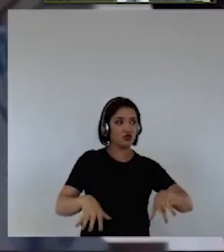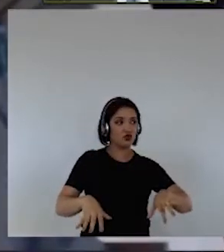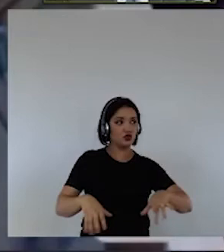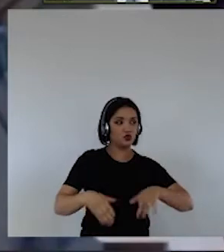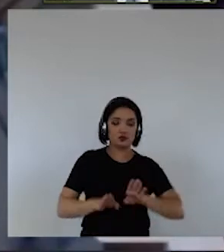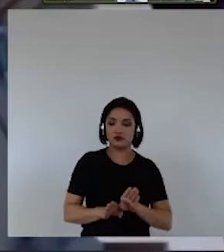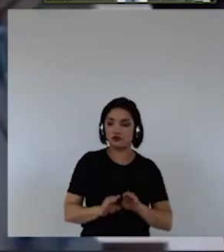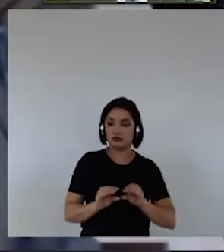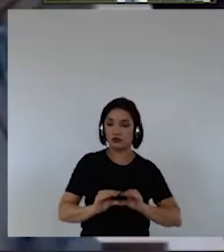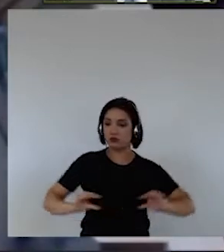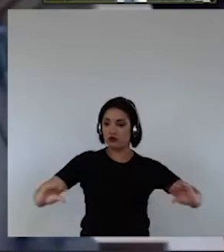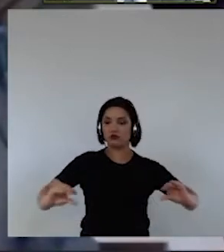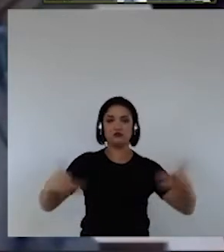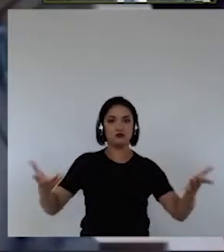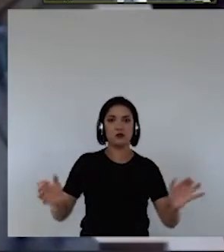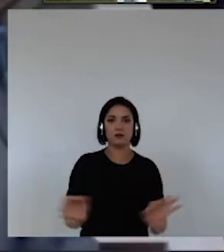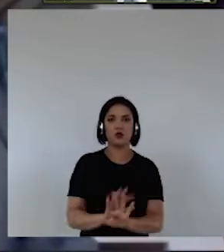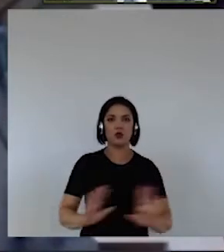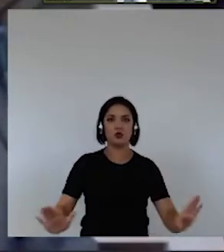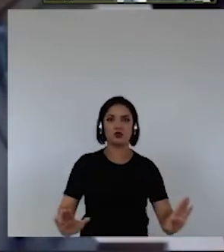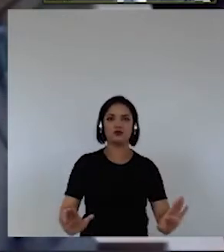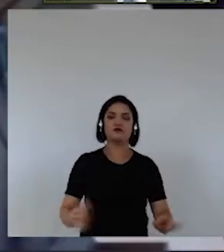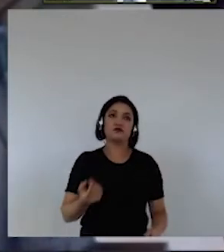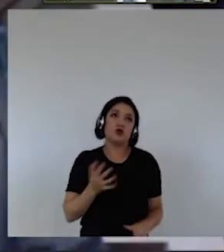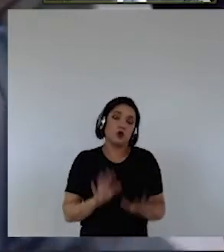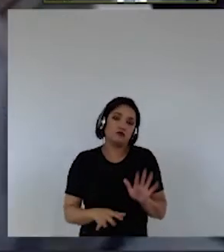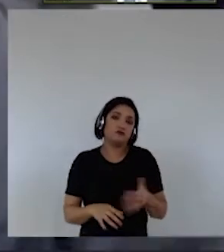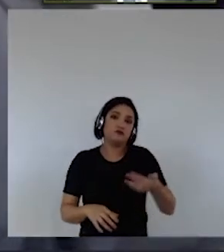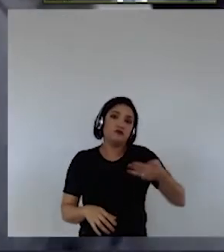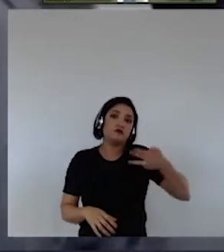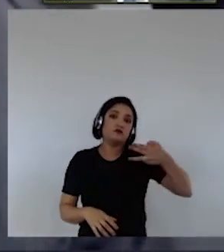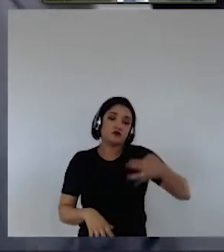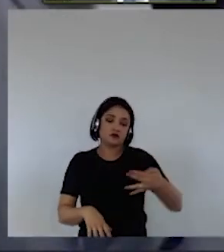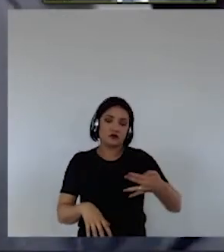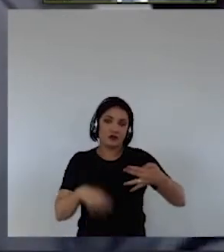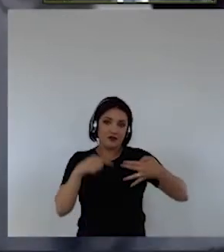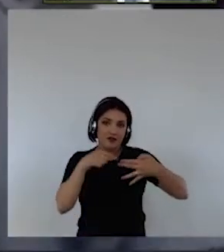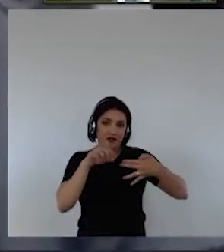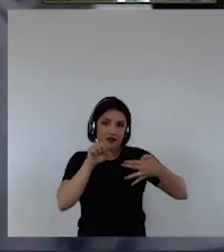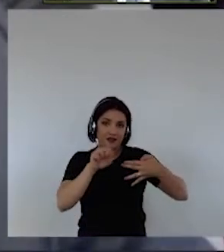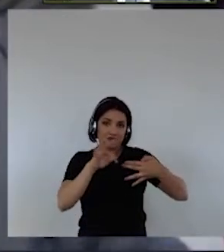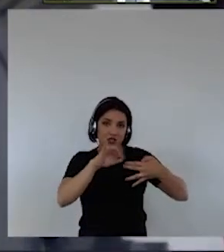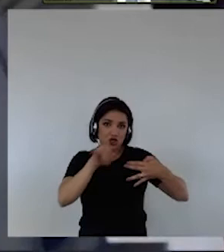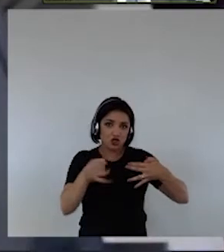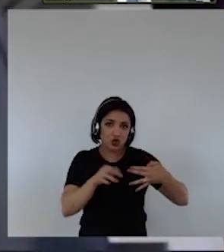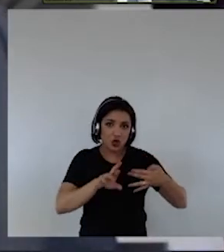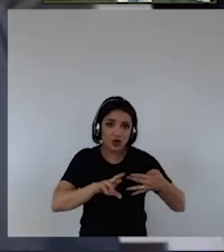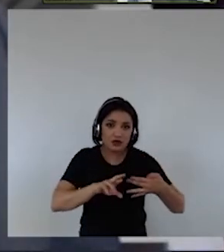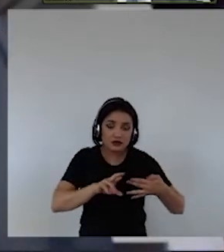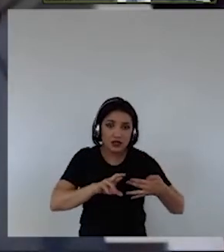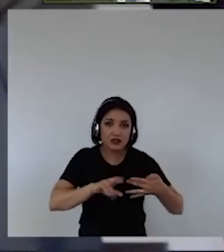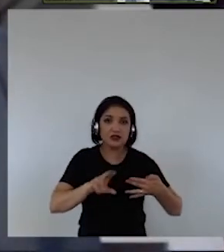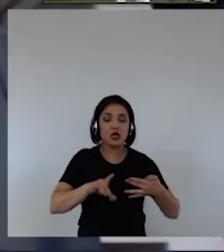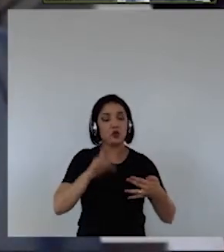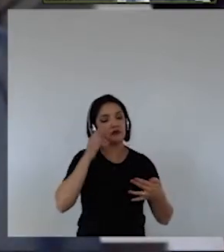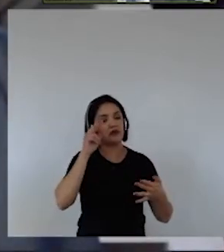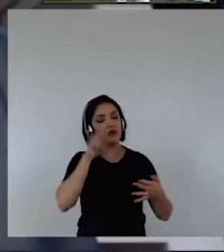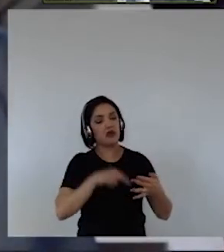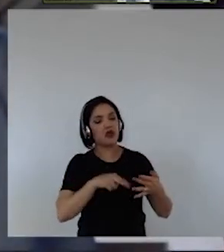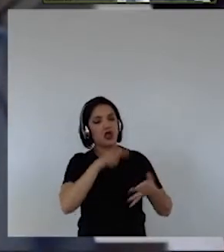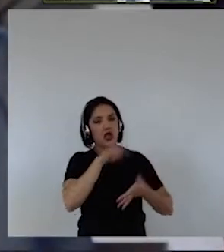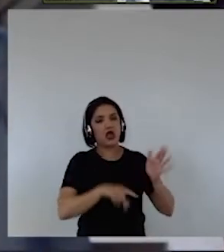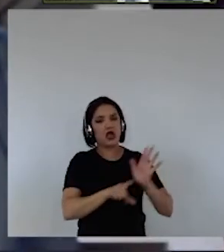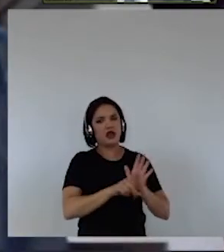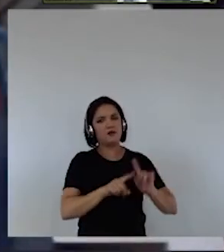isso, por exemplo, tributário é muito comum. Você vê o STJ, ele não age só na letra fria da lei, ele é um órgão também